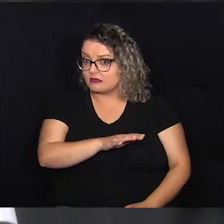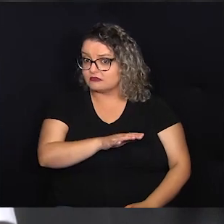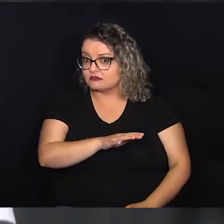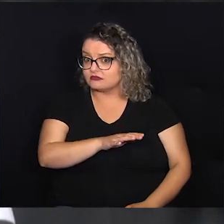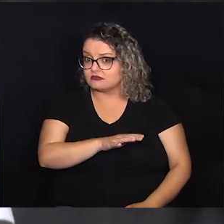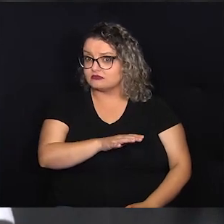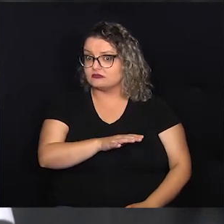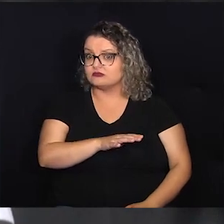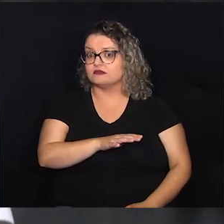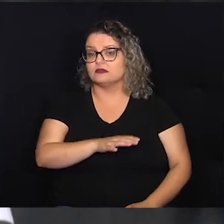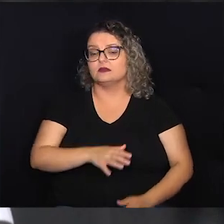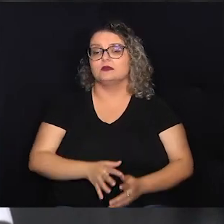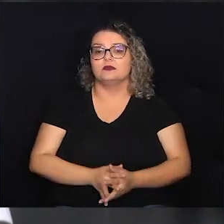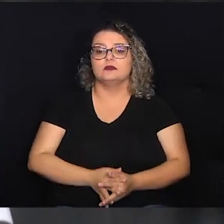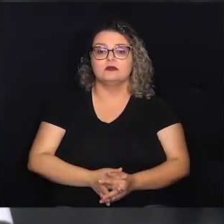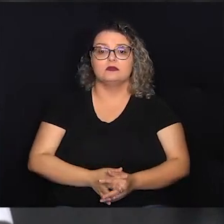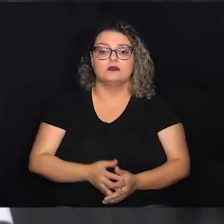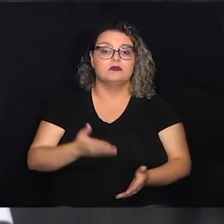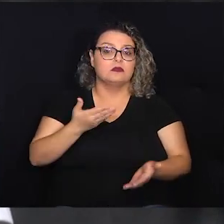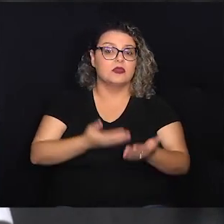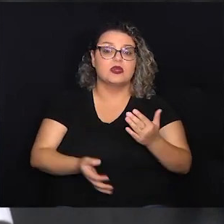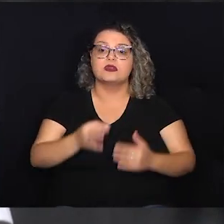a maioria das pessoas que lá